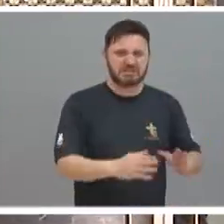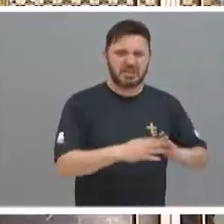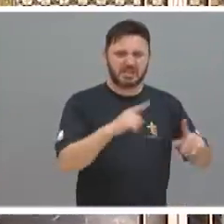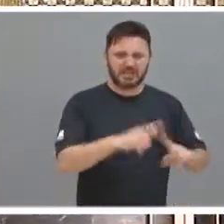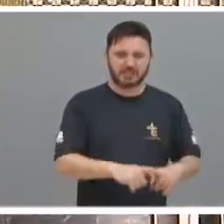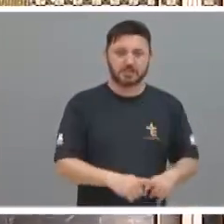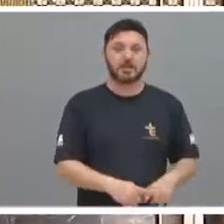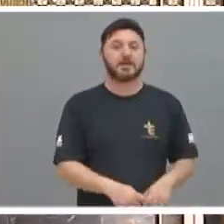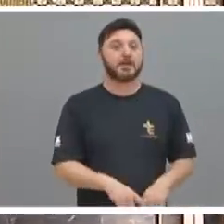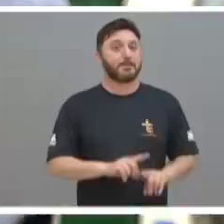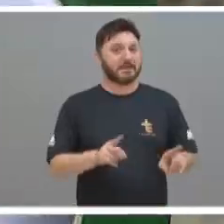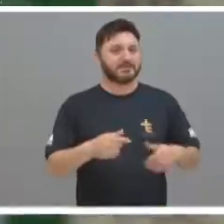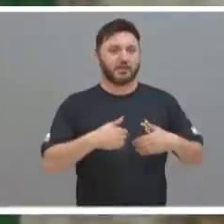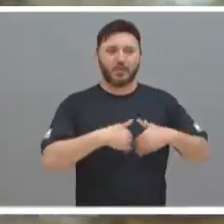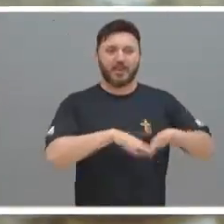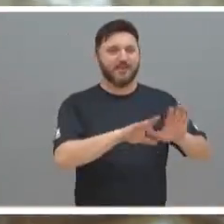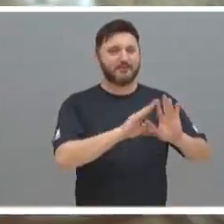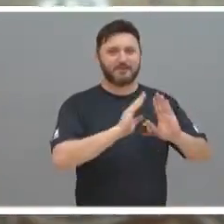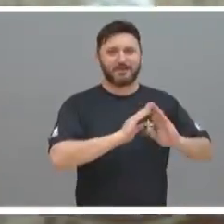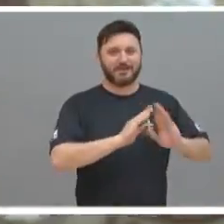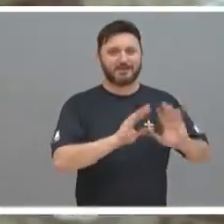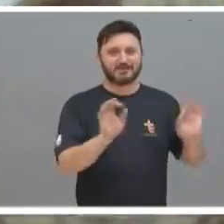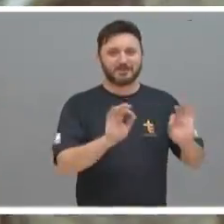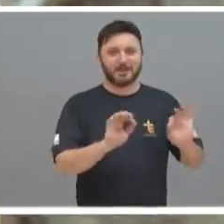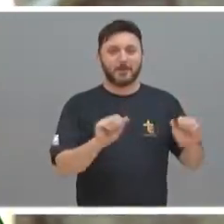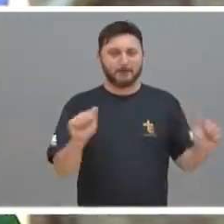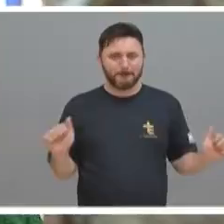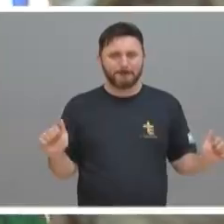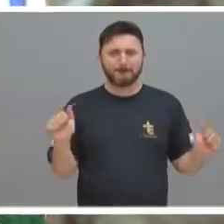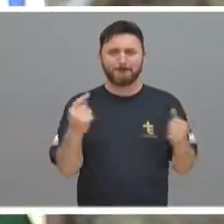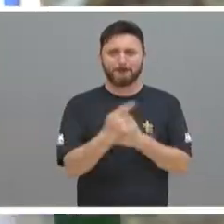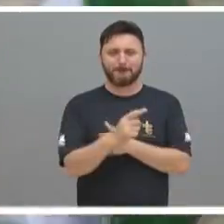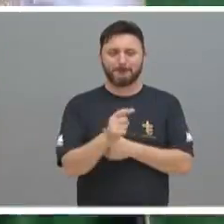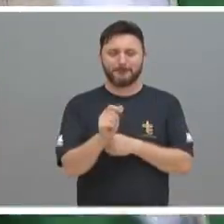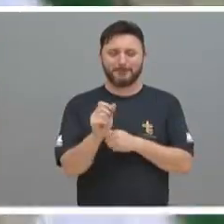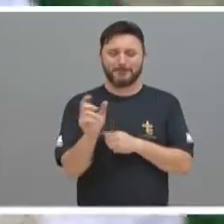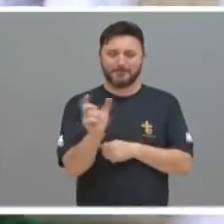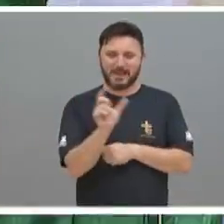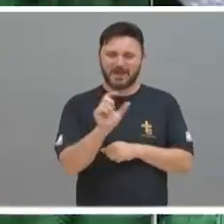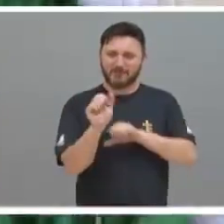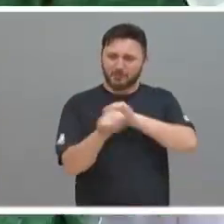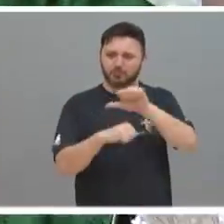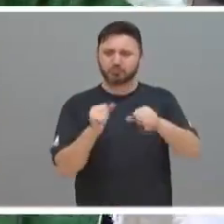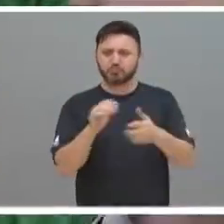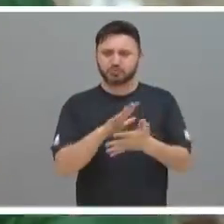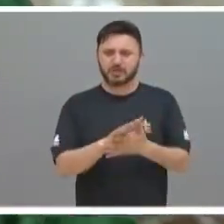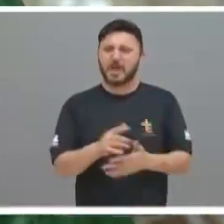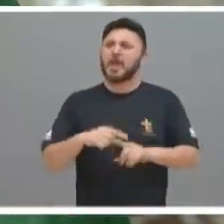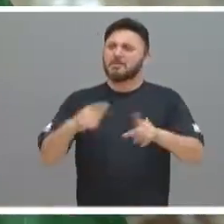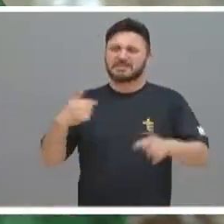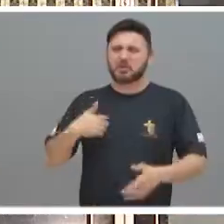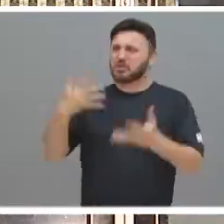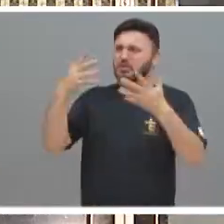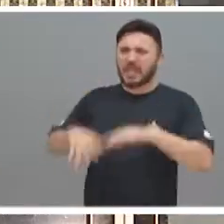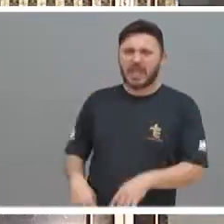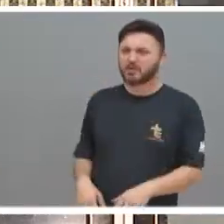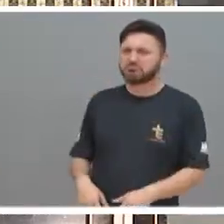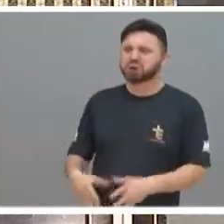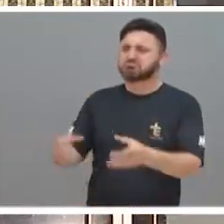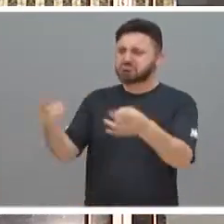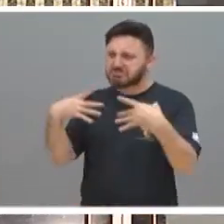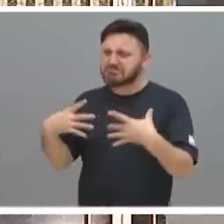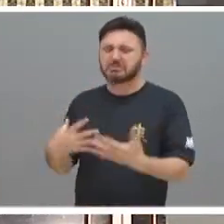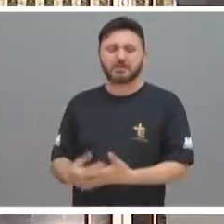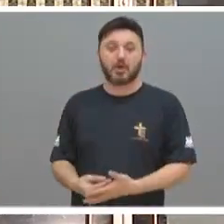desaforo para casa. Muda essa palavra. Ah, mas eu não sou homem, não sou mulher de desaforo. Opa,